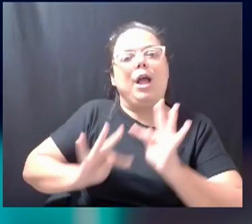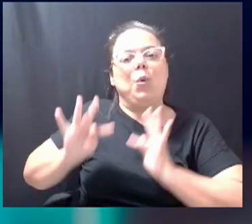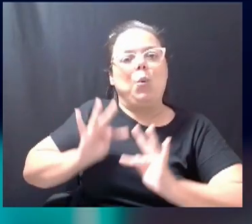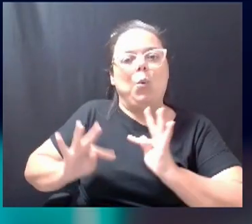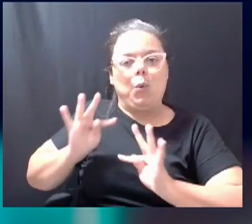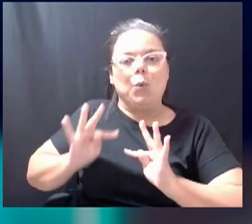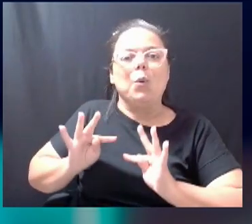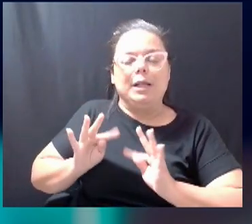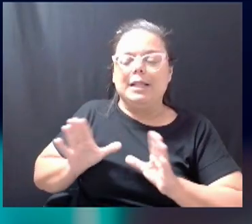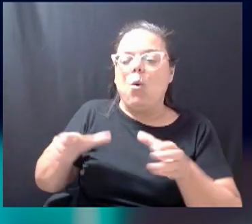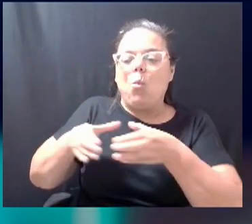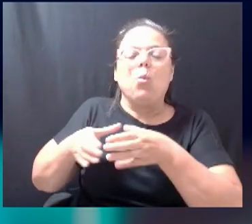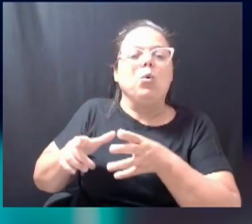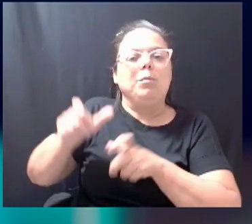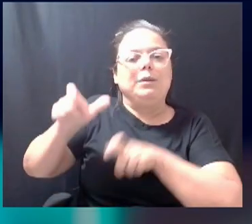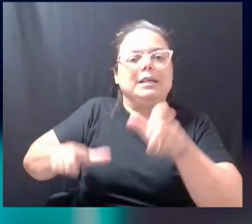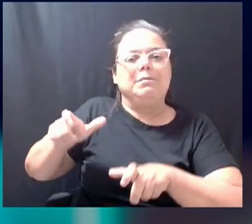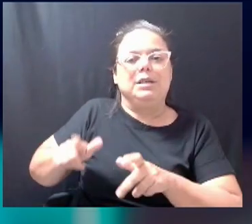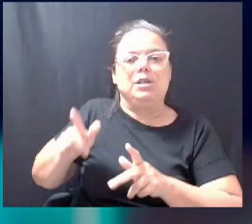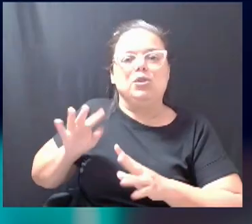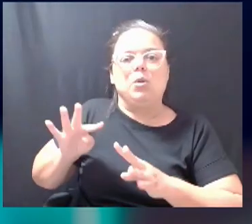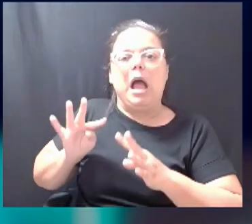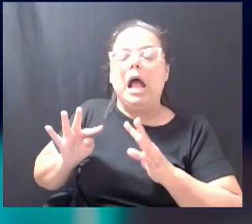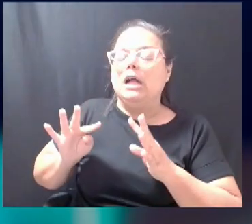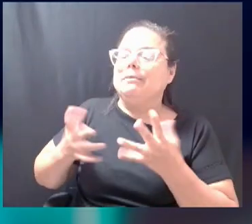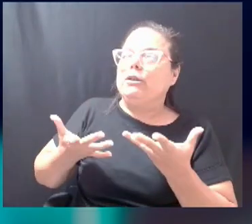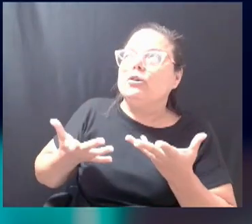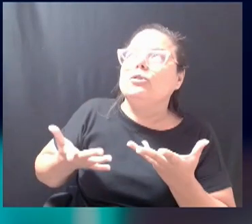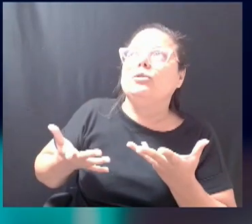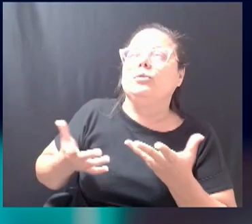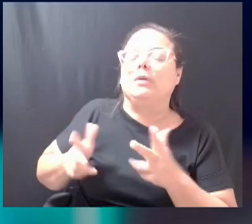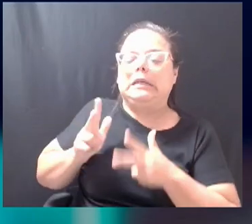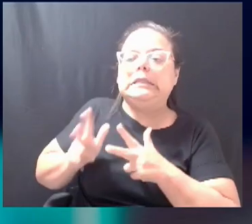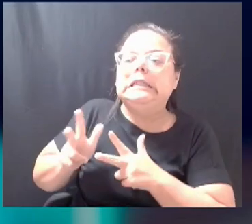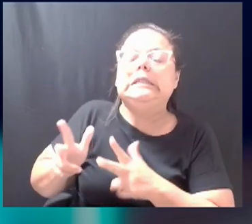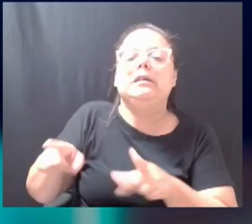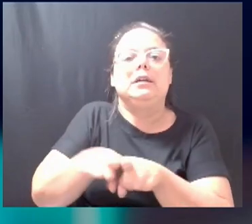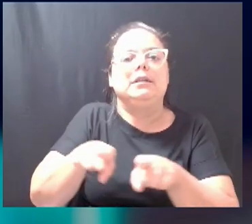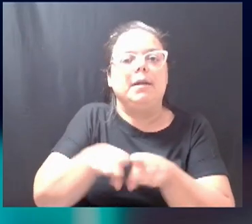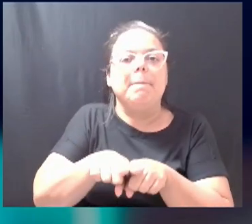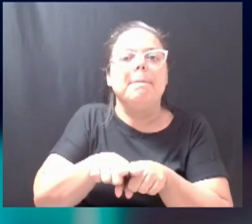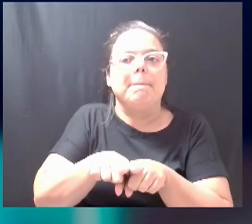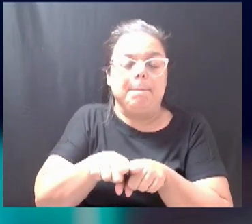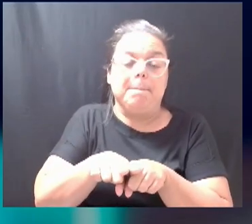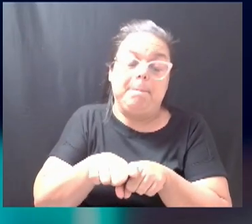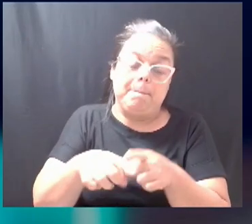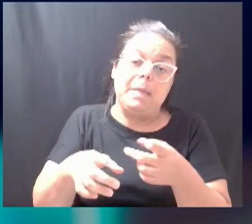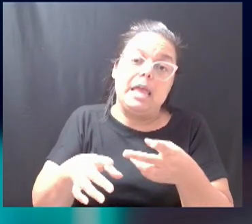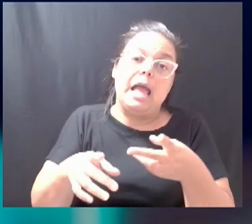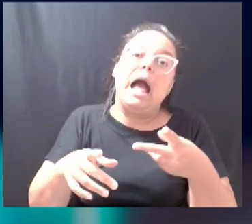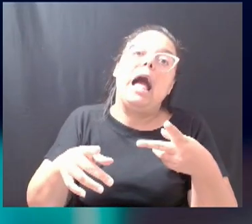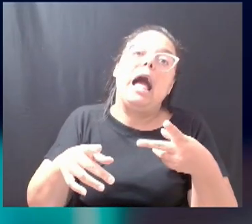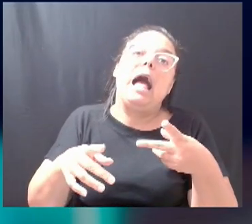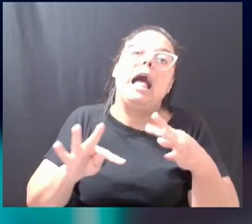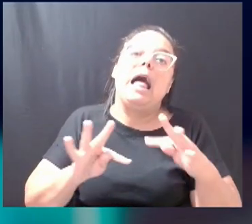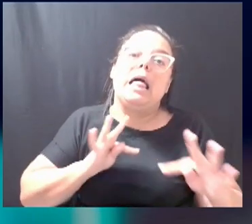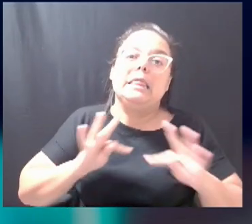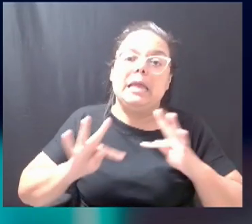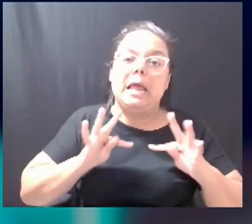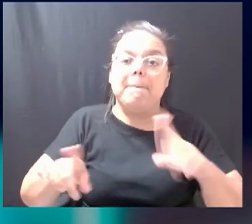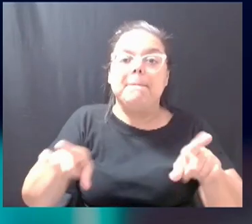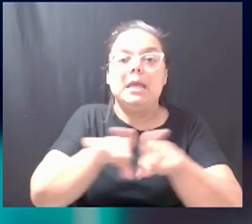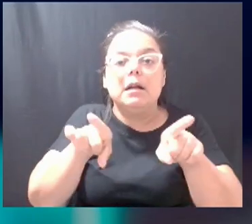A terapia, o nosso papel, então, é cuidar de tudo isso, né, de promover mudanças tanto na programação, estimular esse